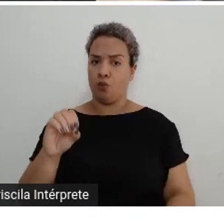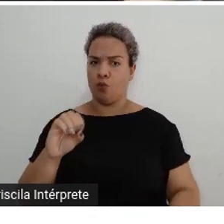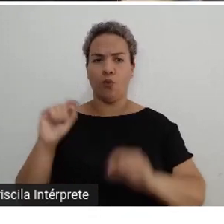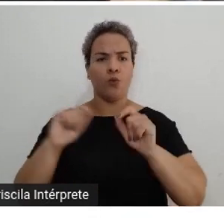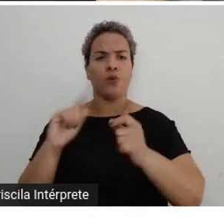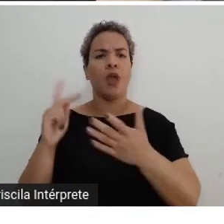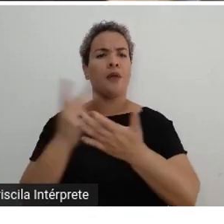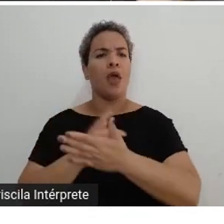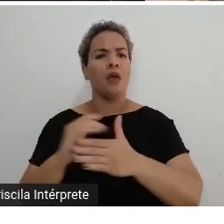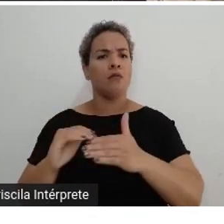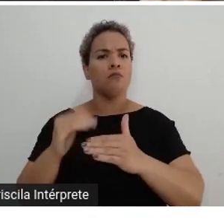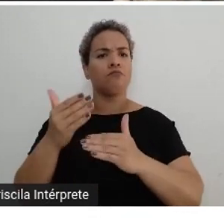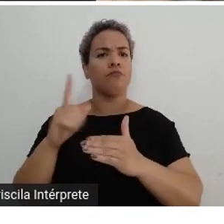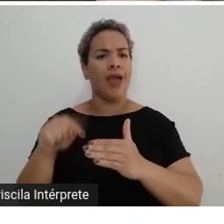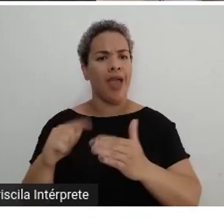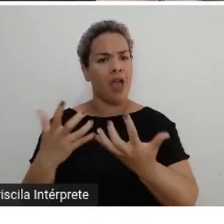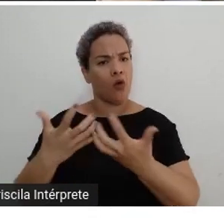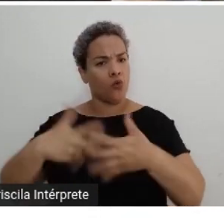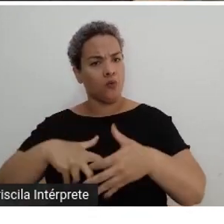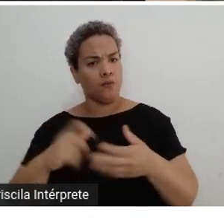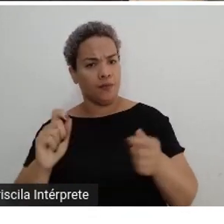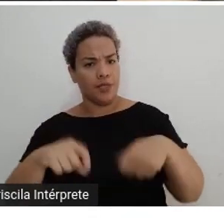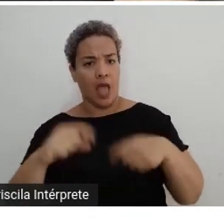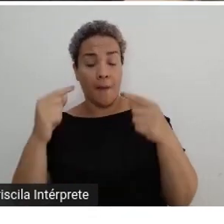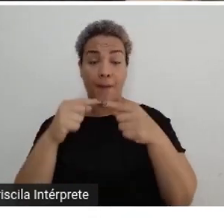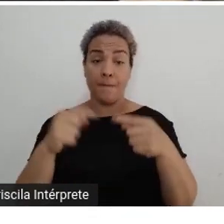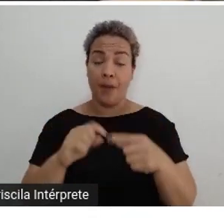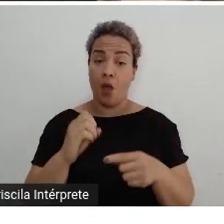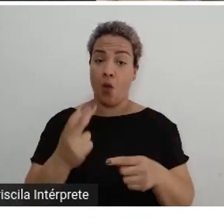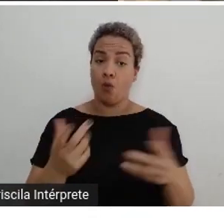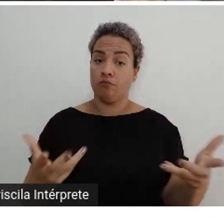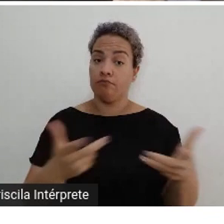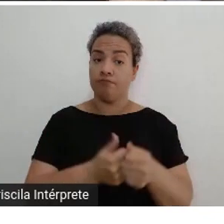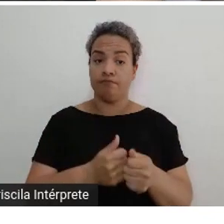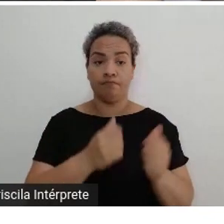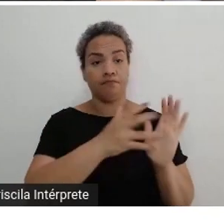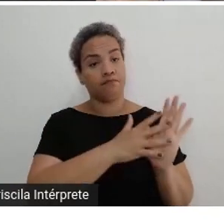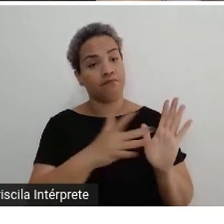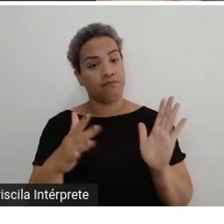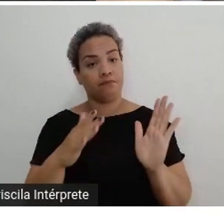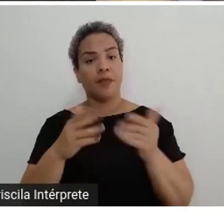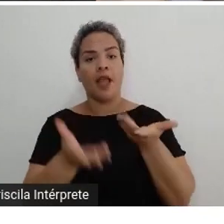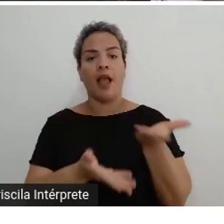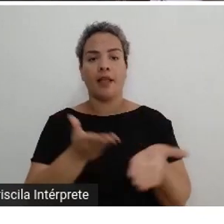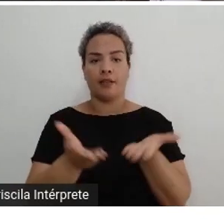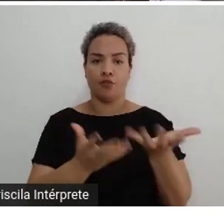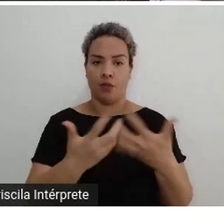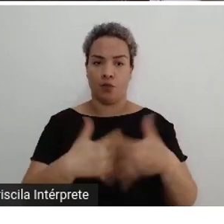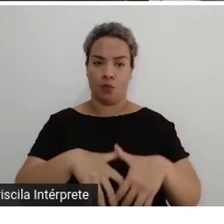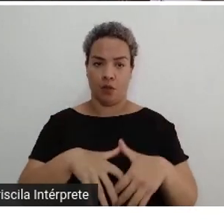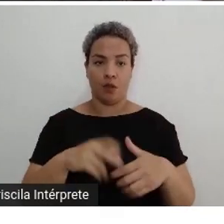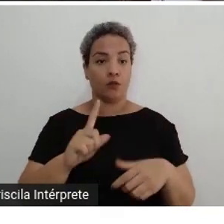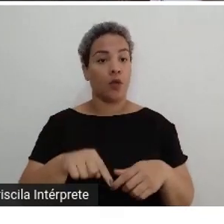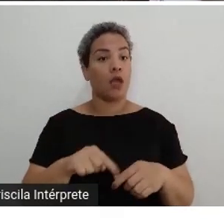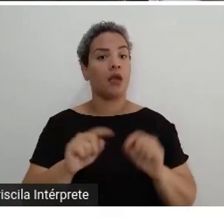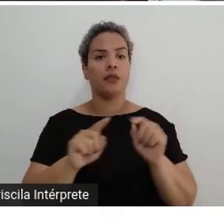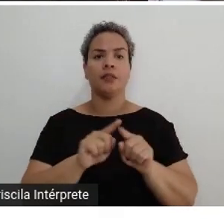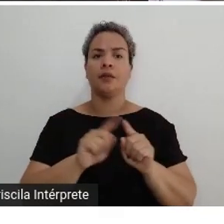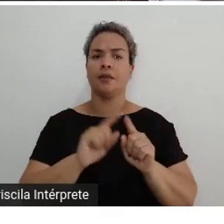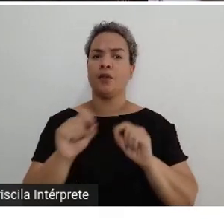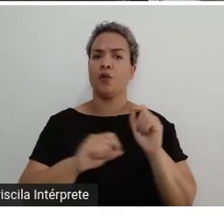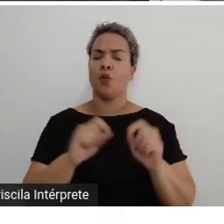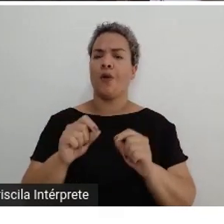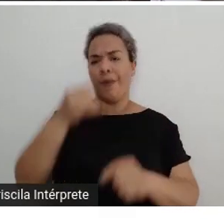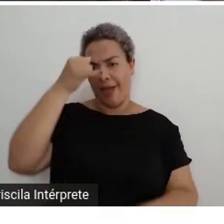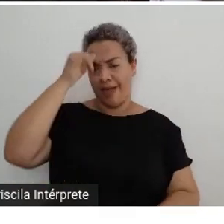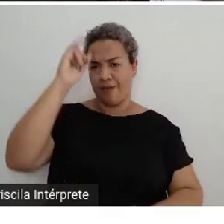que eu consigo automatizar ou ser mais efetivo durante o atendimento automático para evitar que o cliente vá até